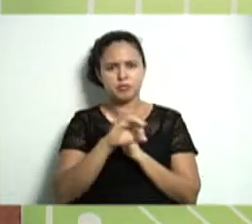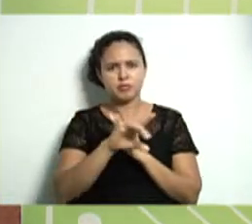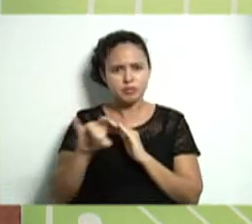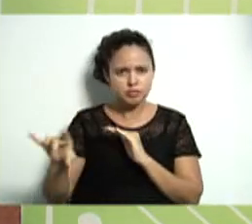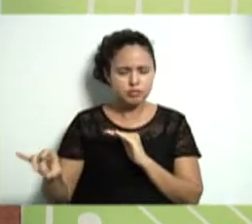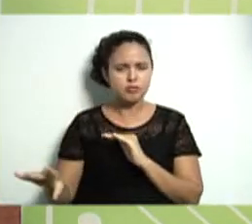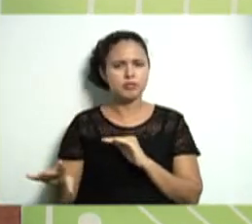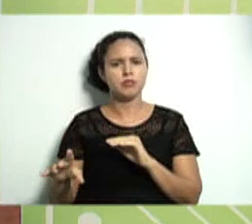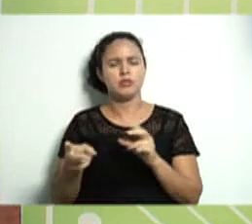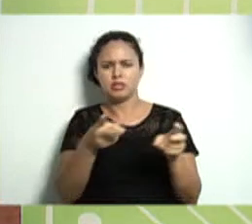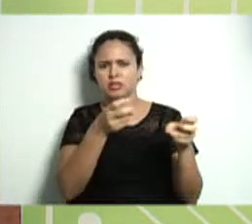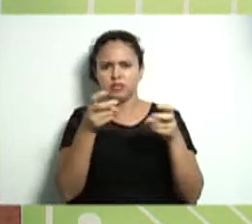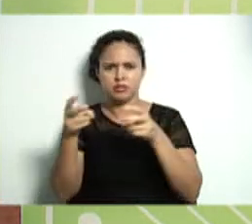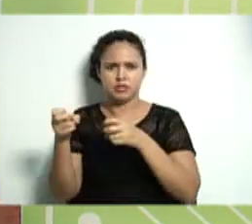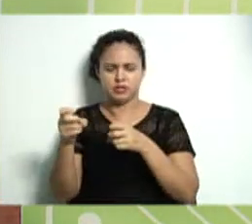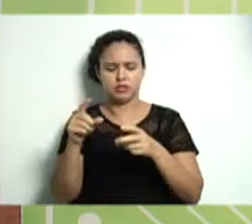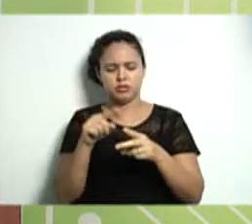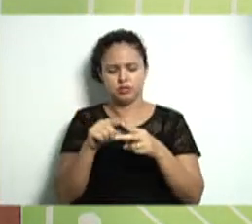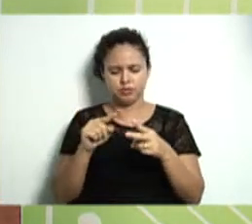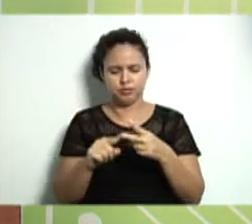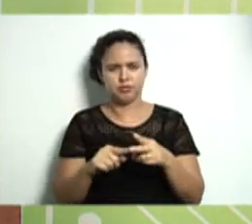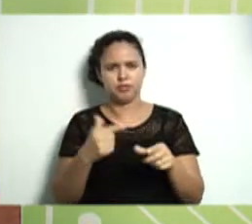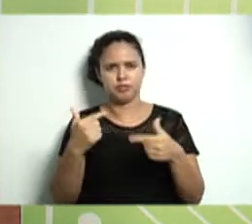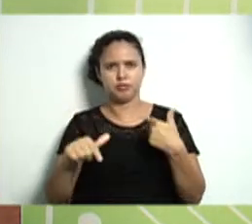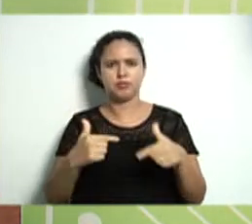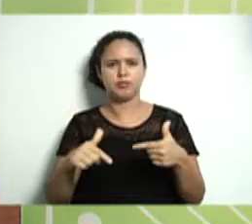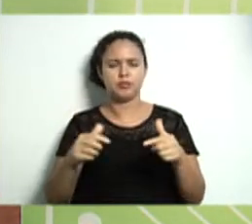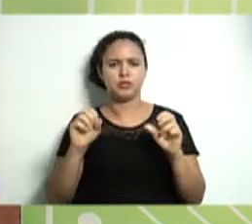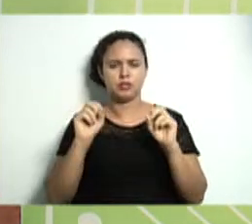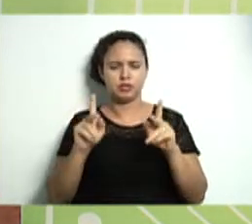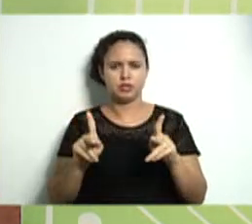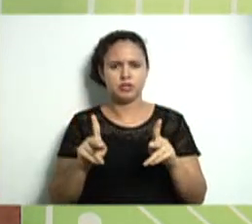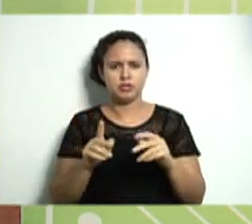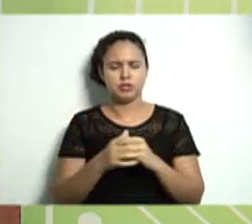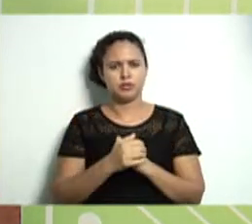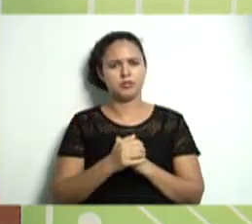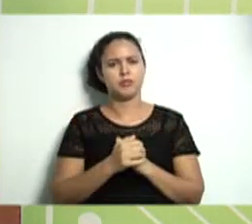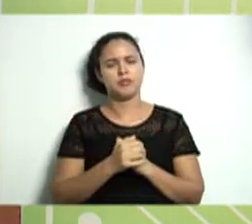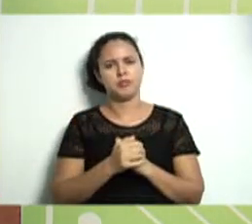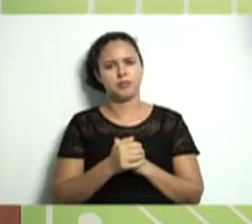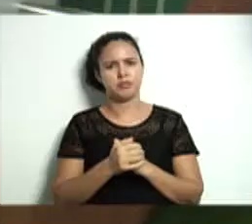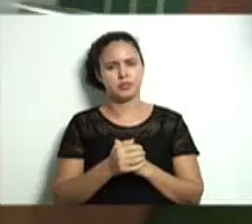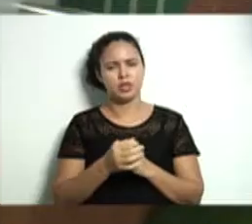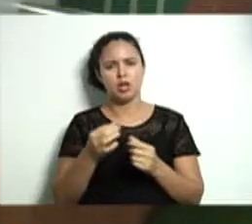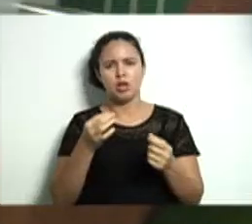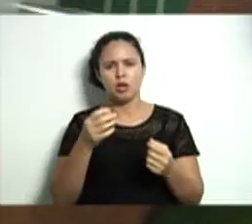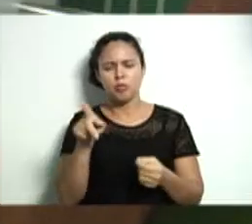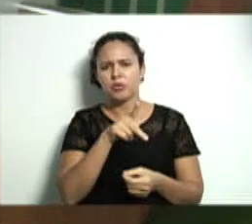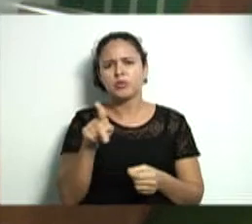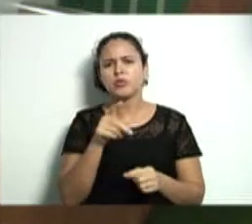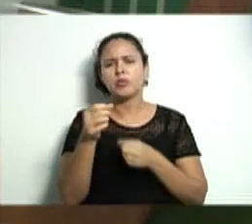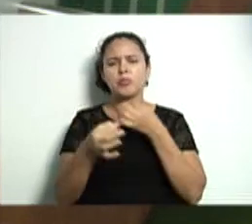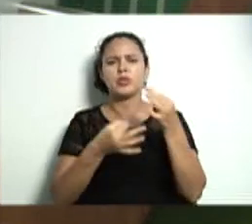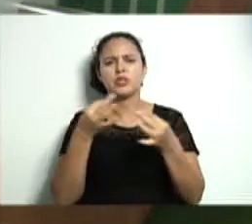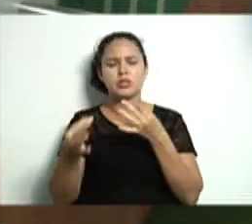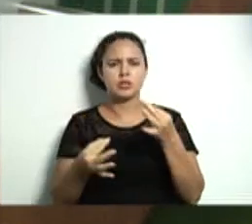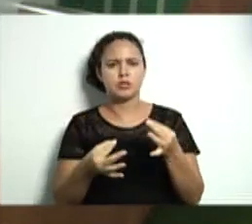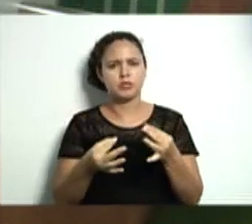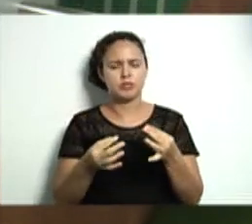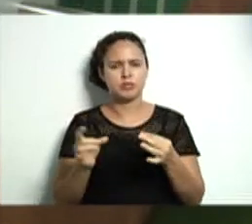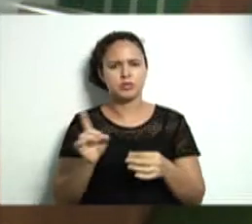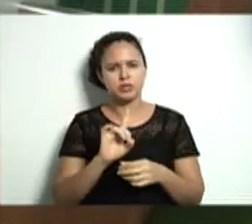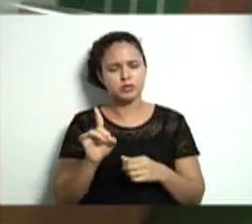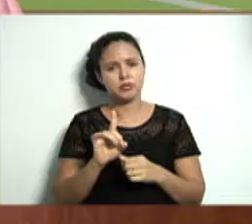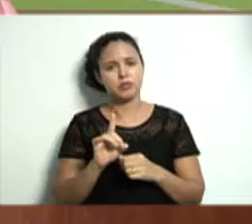essas duas formas de trabalho, se existiu ou não próximo de vocês. Houve algum comentário, professor? Desta questão 5,